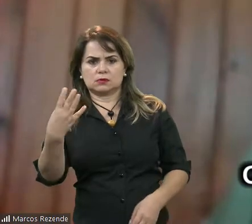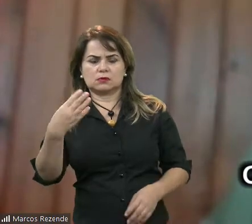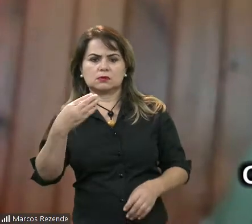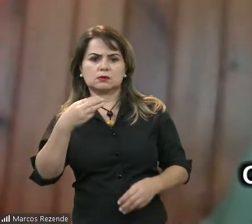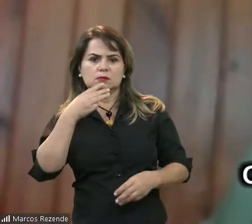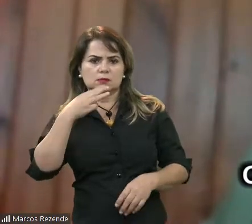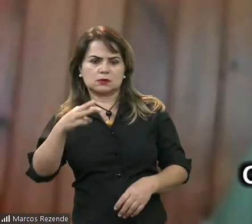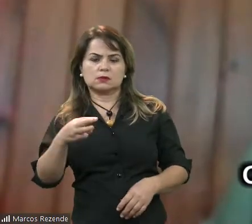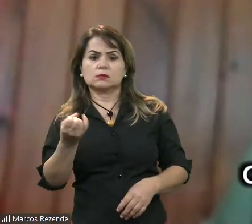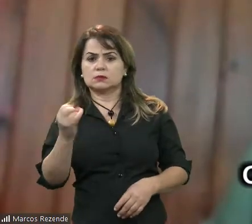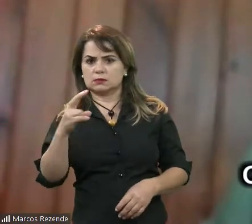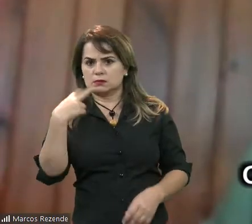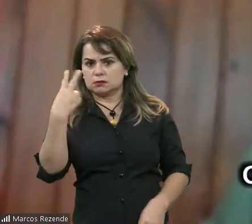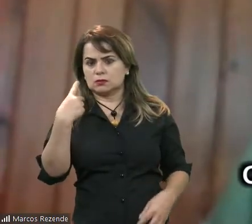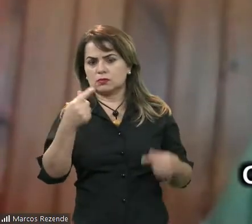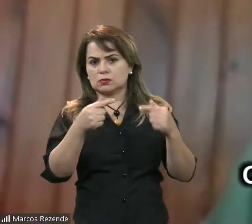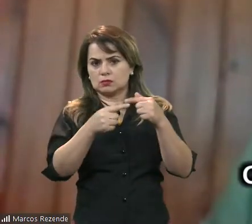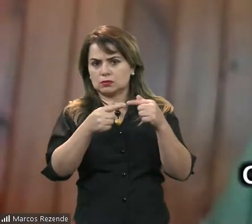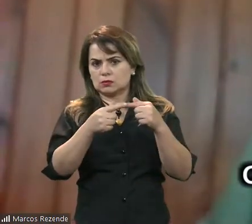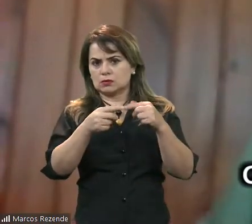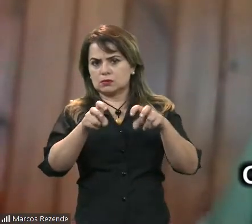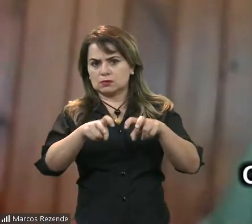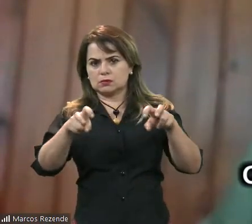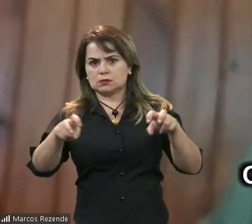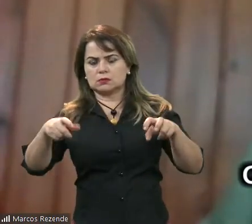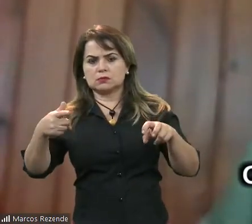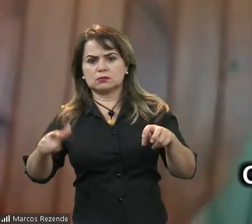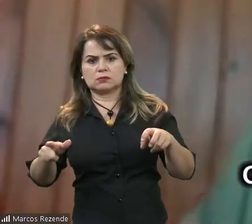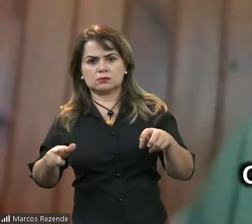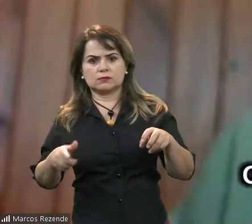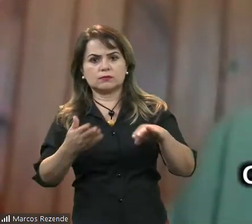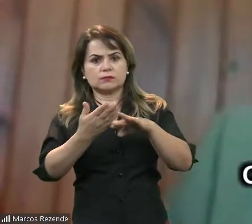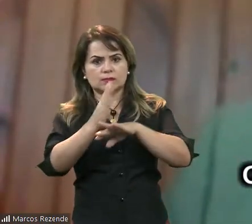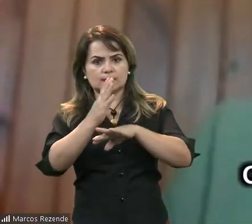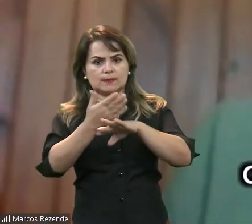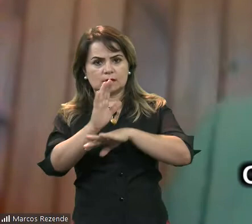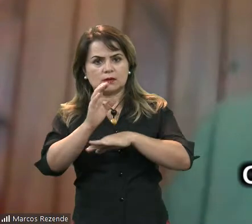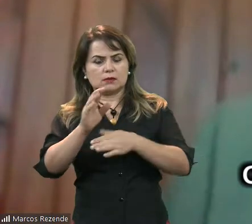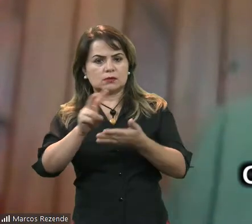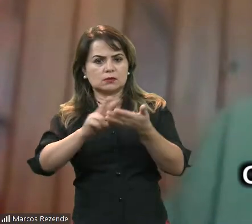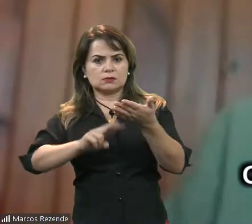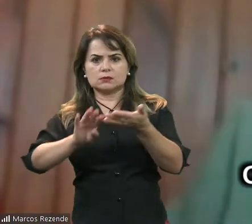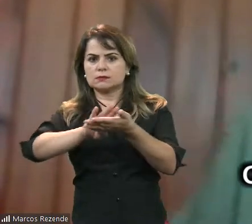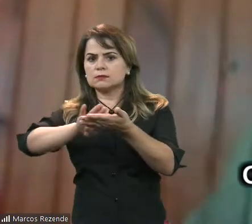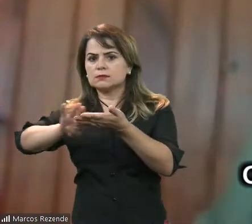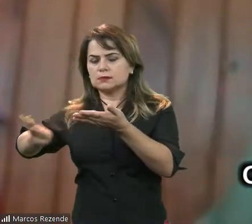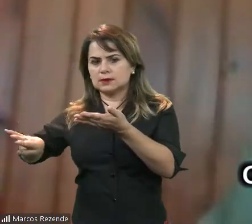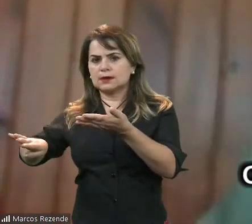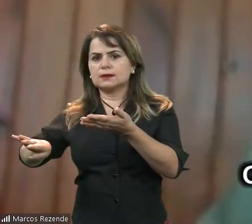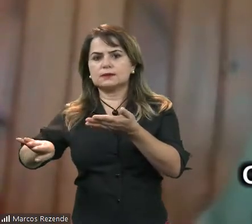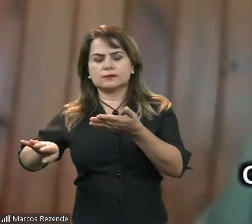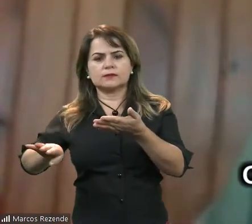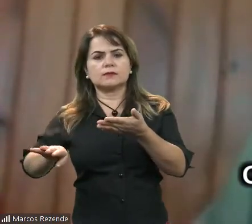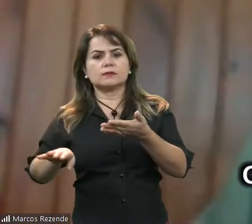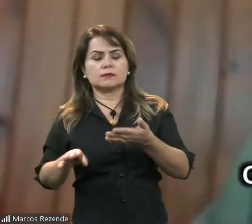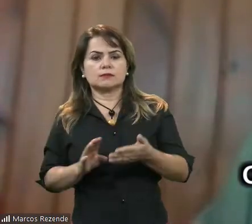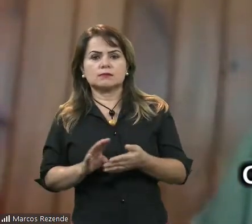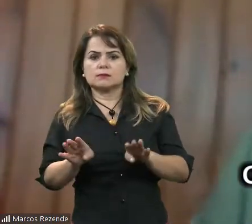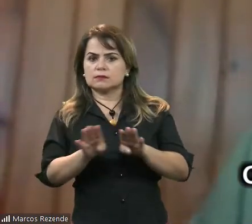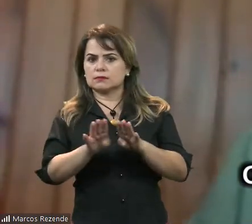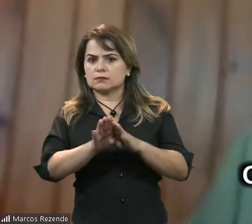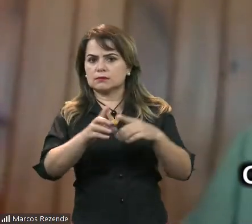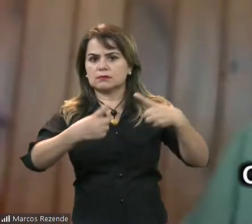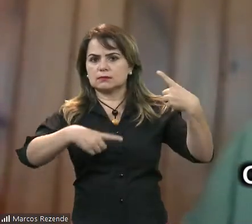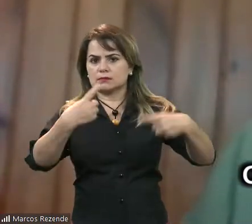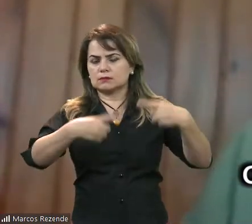acordo permaneçam como se encontram. Aprovada a dispensa da leitura das mencionadas atas. Em discussão